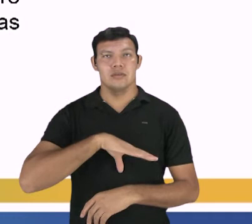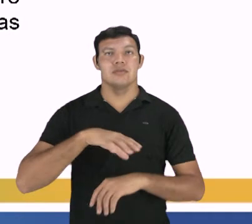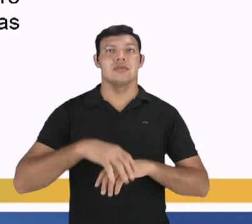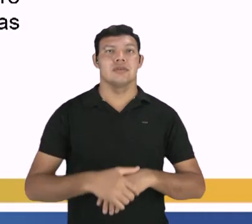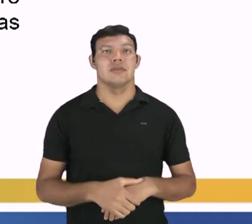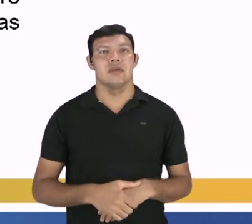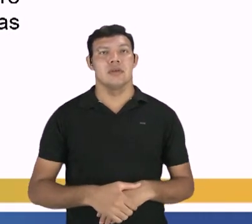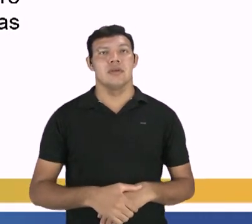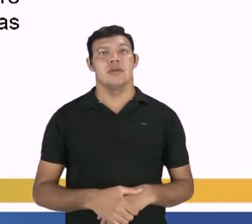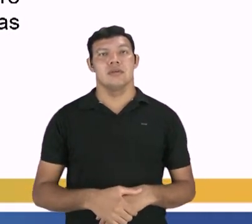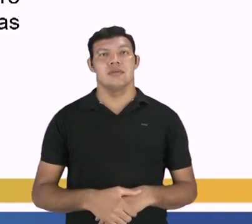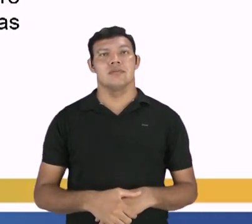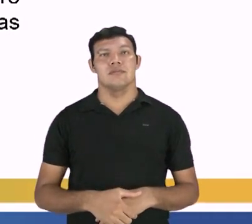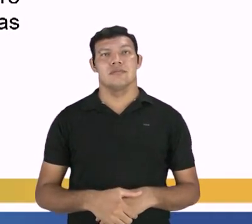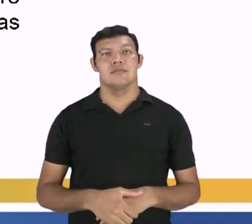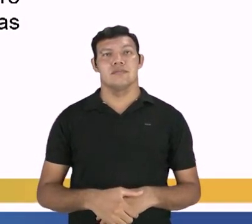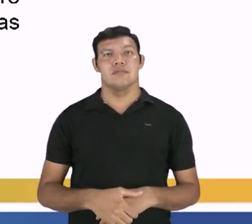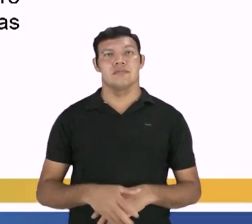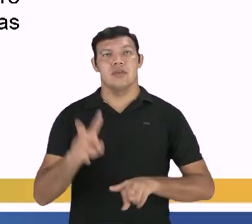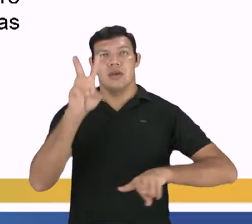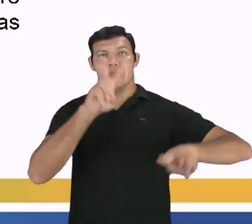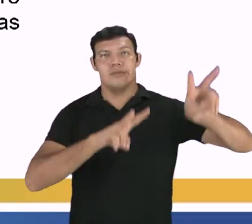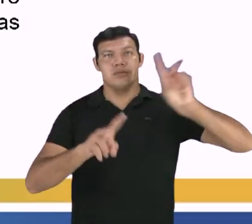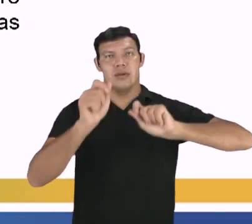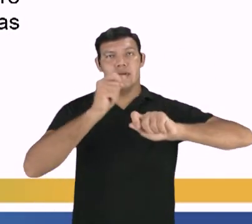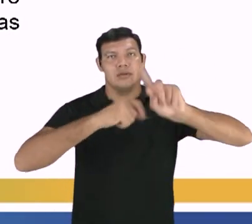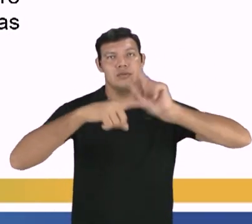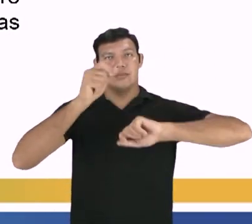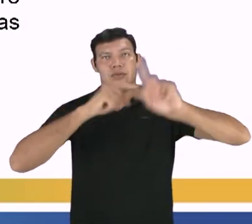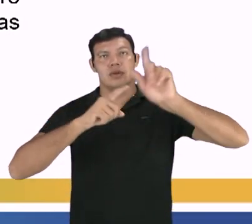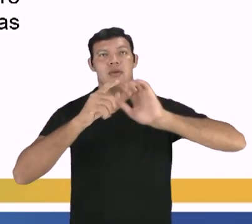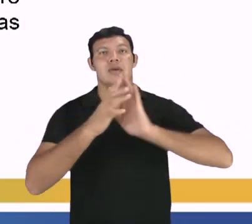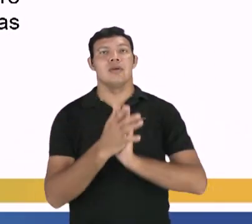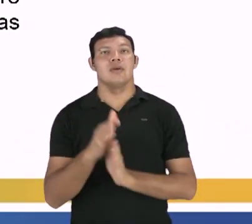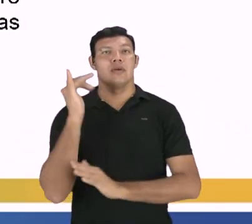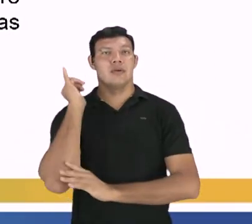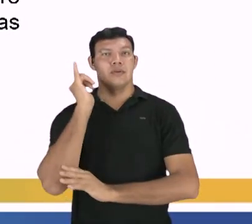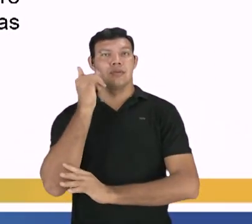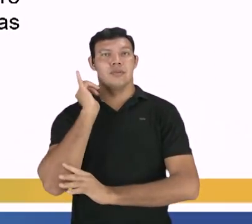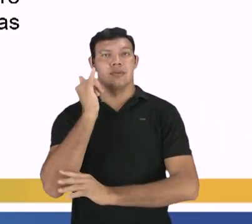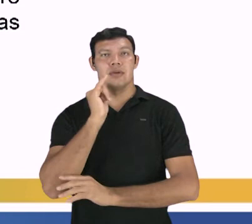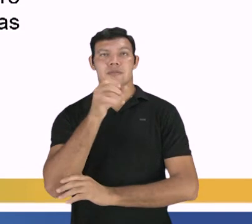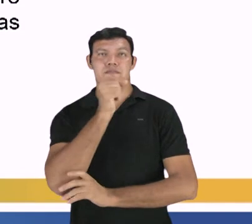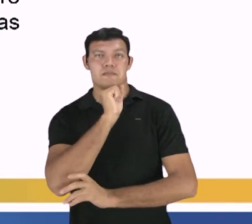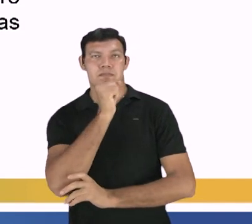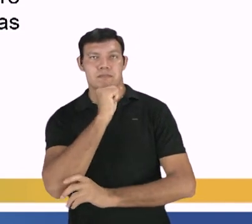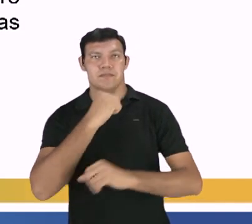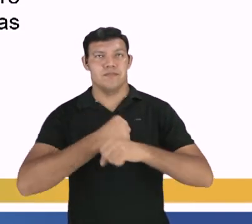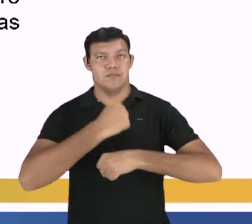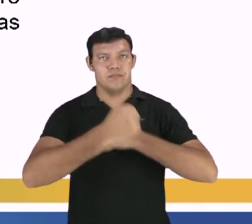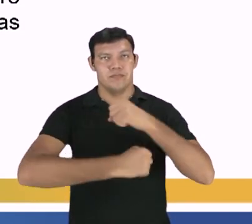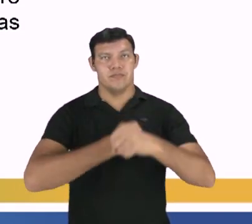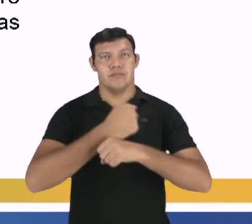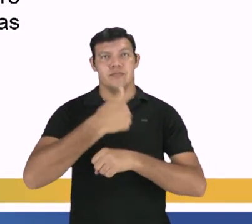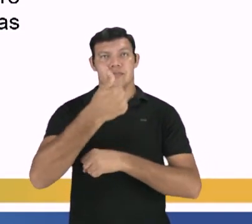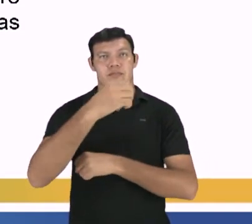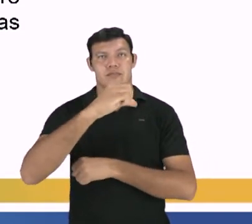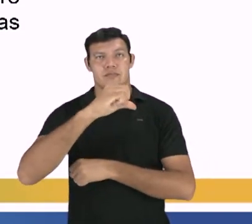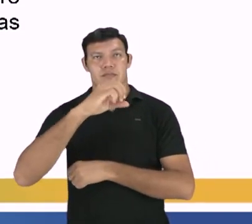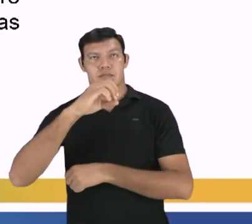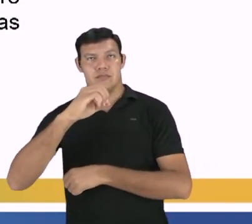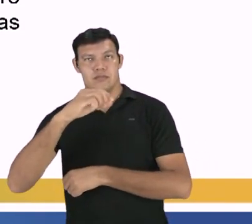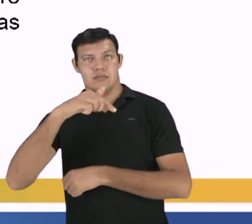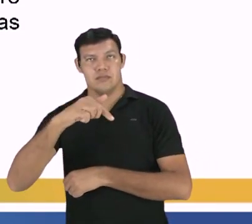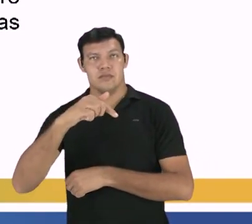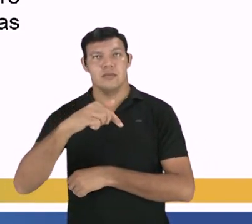ouvir estrelas, Ora direis ouvir estrelas, e Contos para Velhos. Em 1907 foi